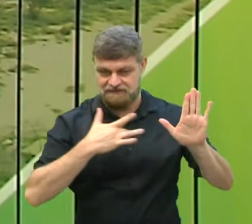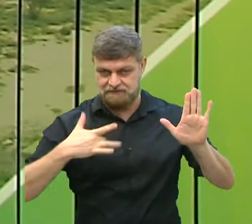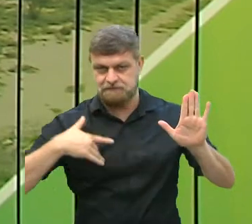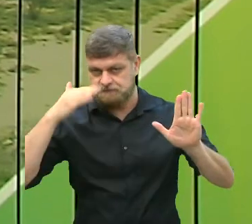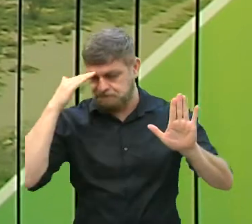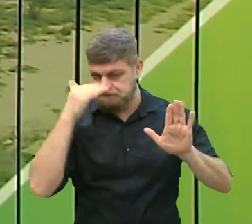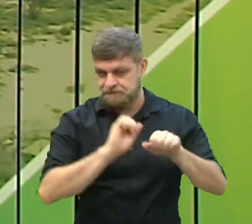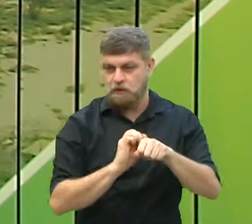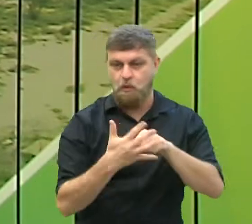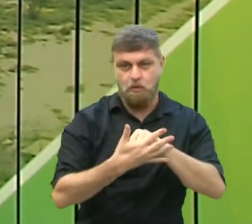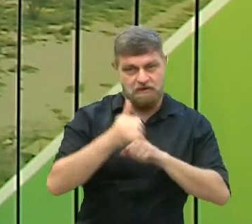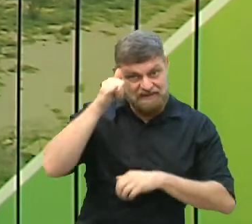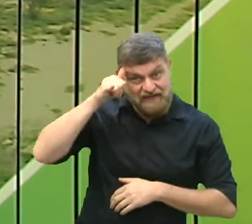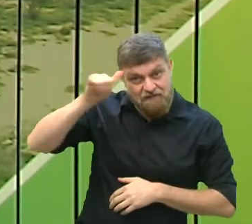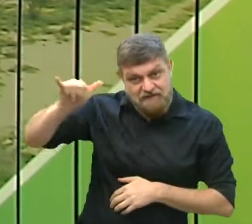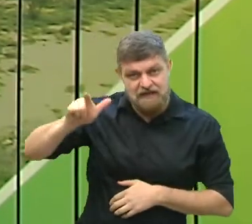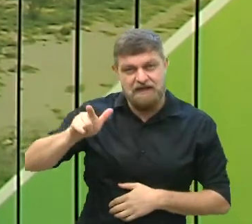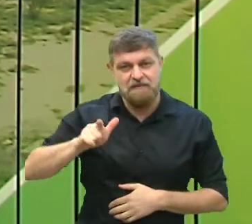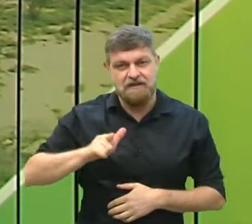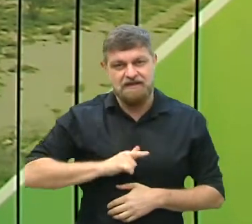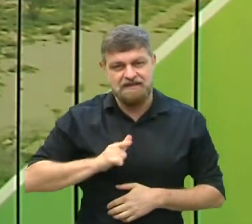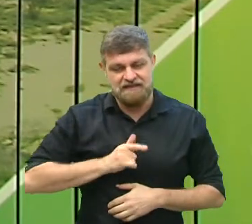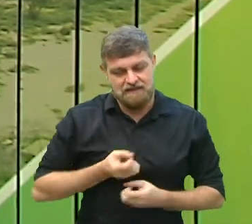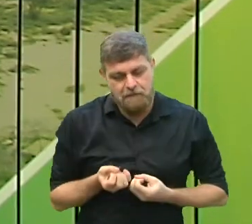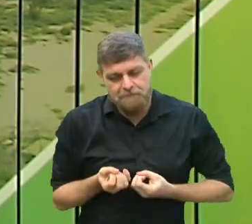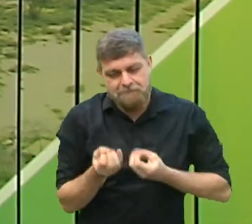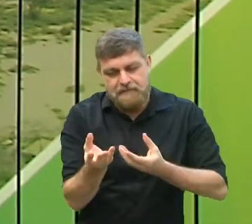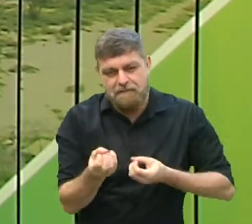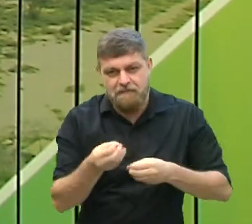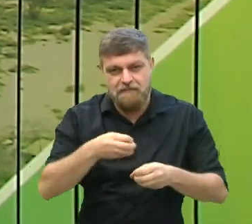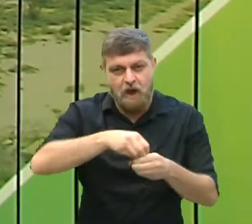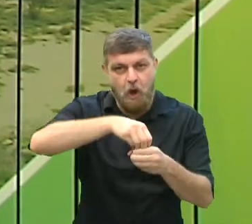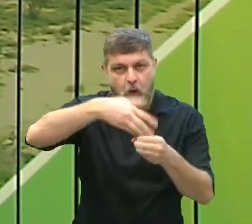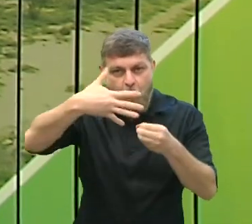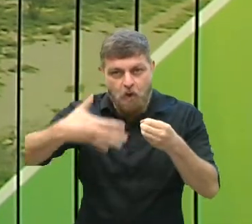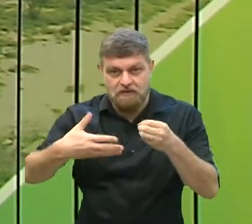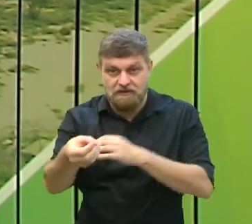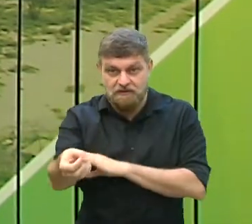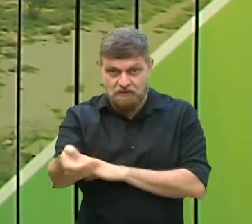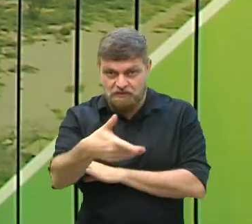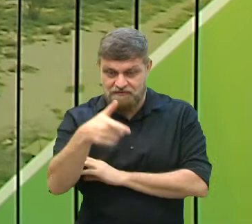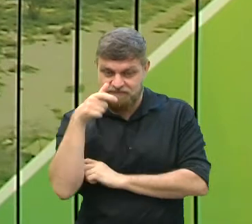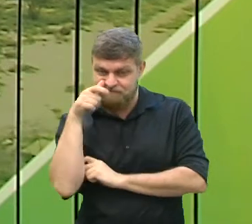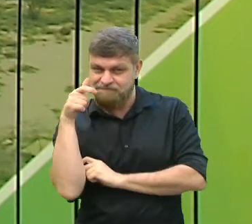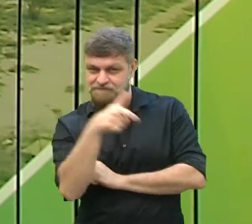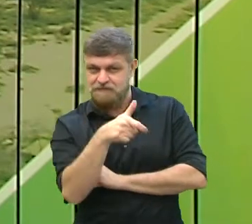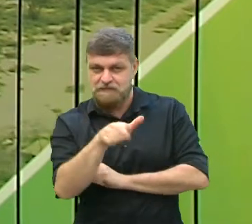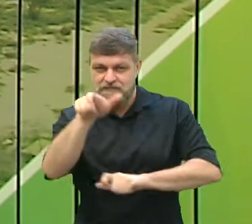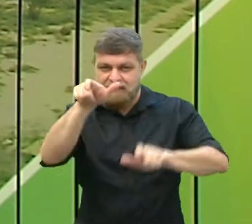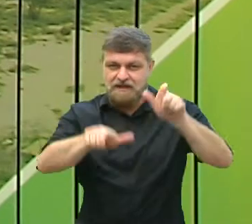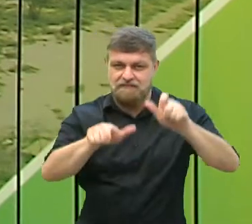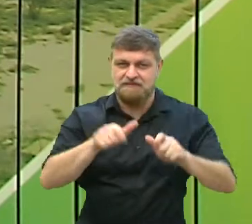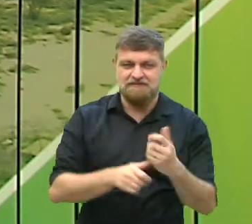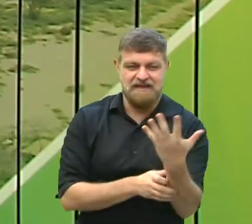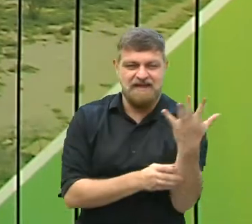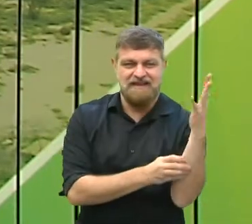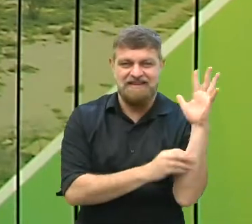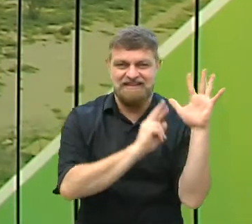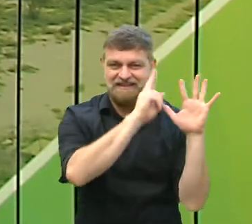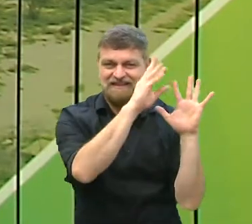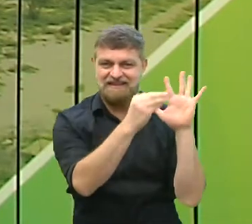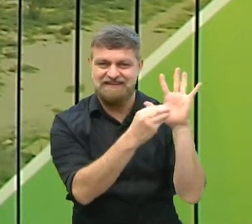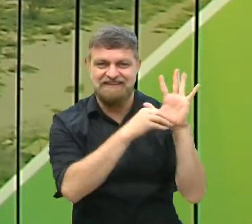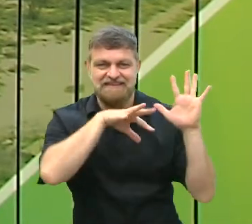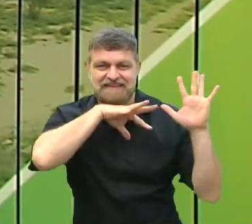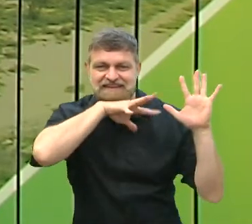ao coronavírus, mas trazendo, como sempre, conteúdos novos e de interesse de quem gosta de natureza, de animais